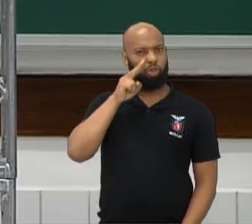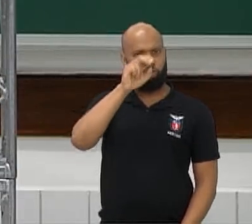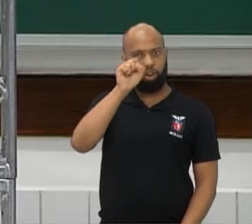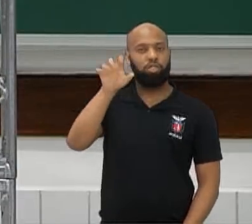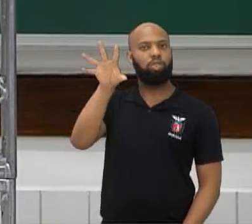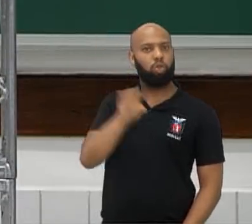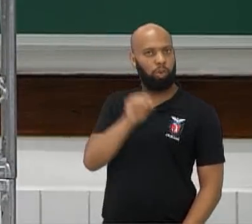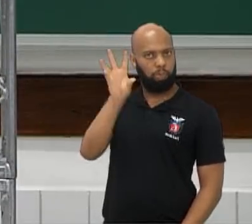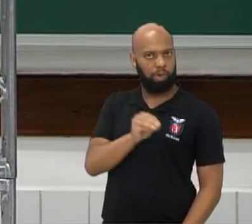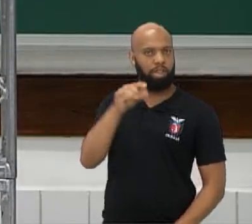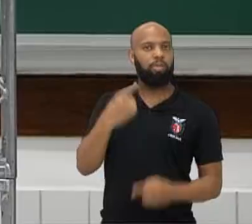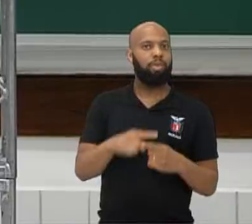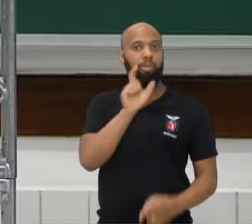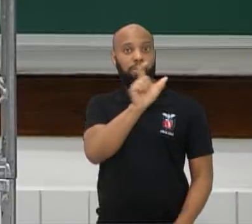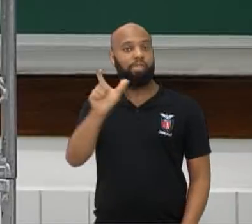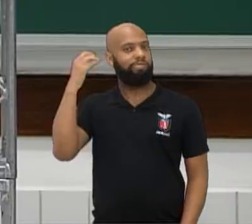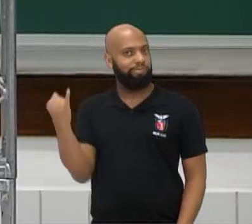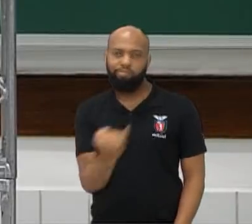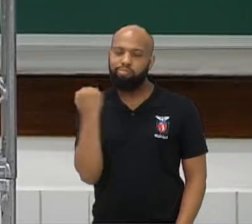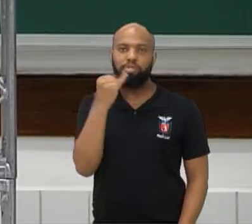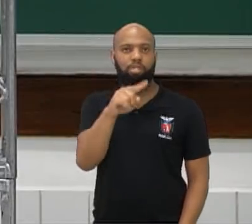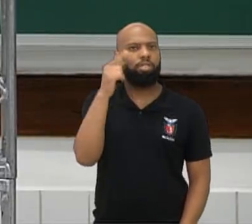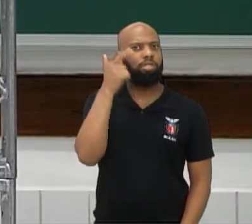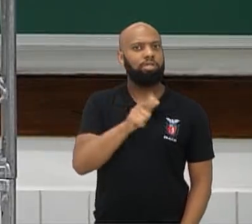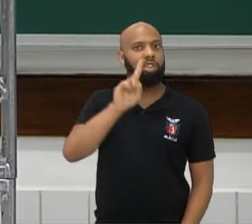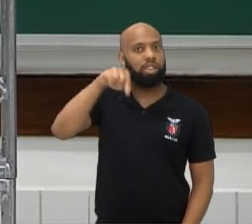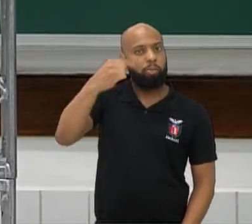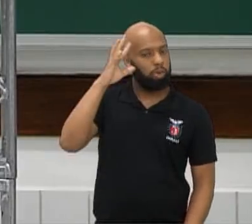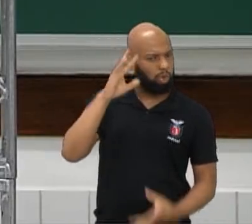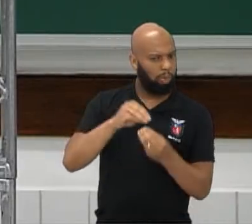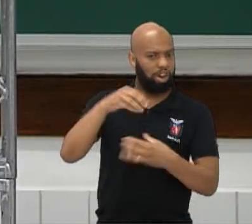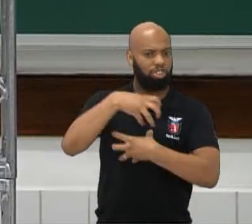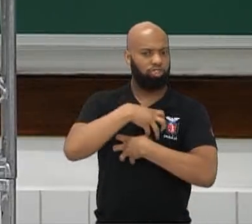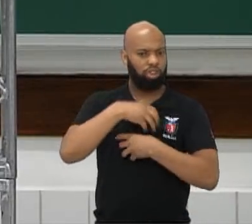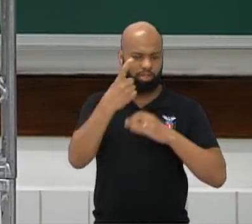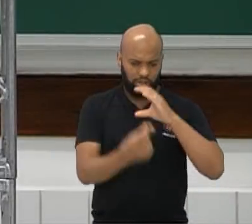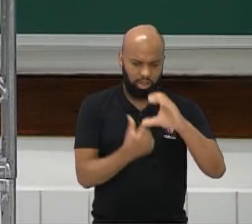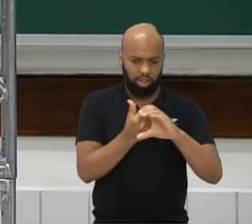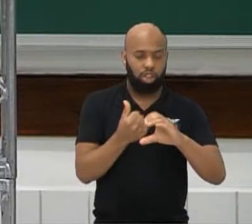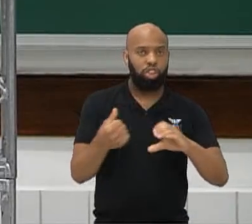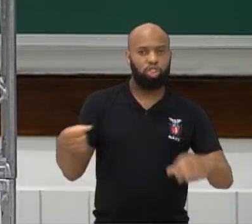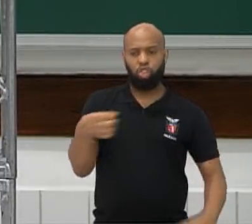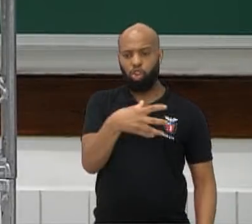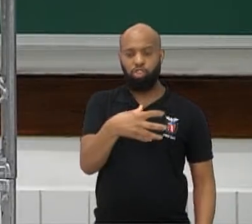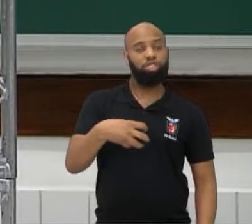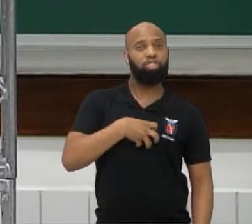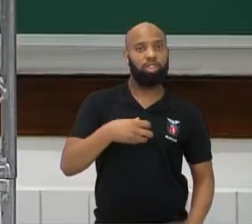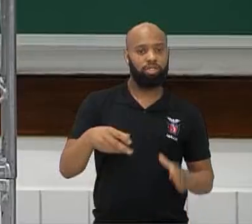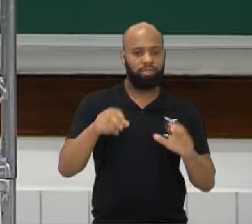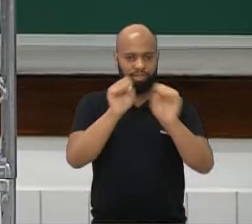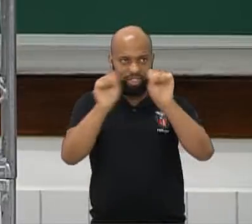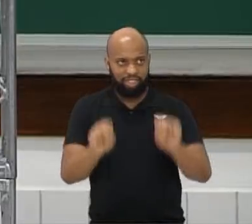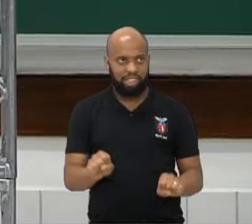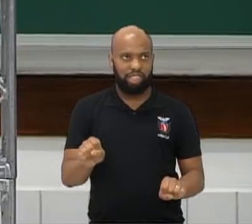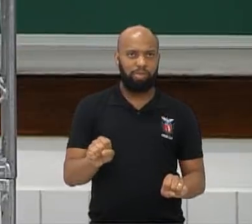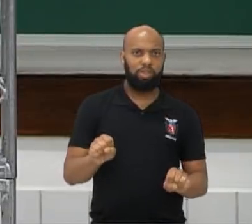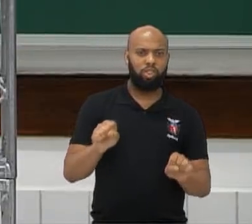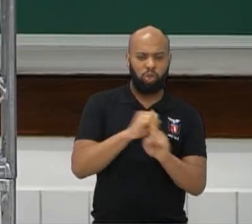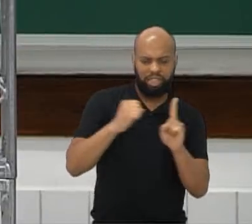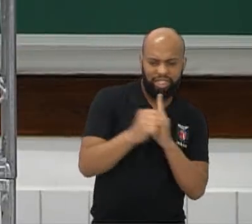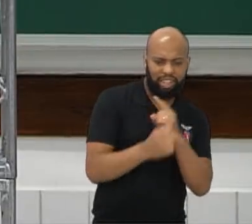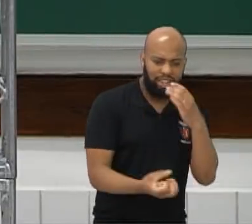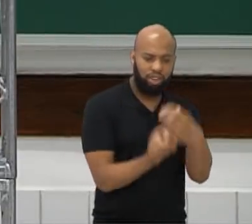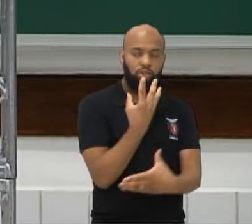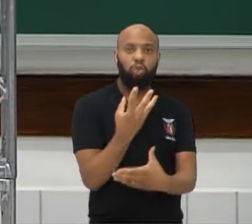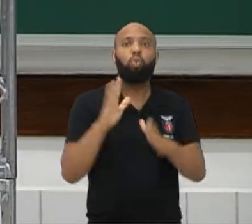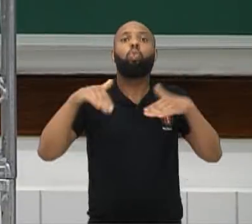destaque. Tá? Elas são palavras importantes para você entender o capitalismo, esse novo sistema, essa nova sociedade que surge na